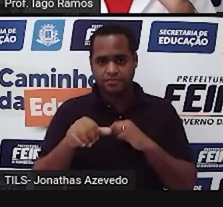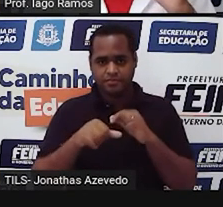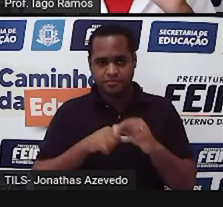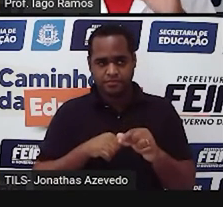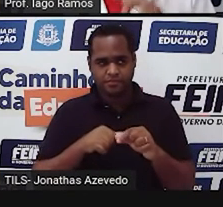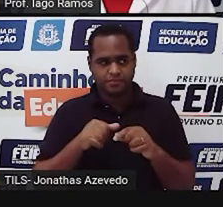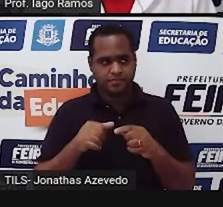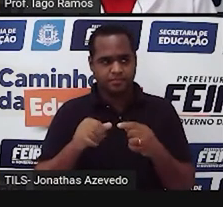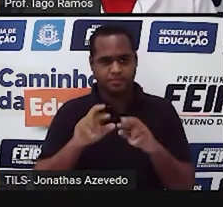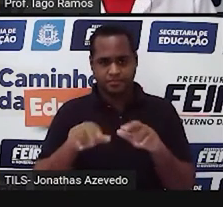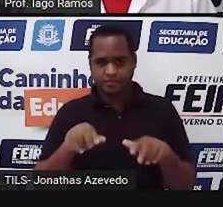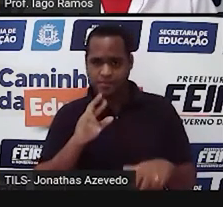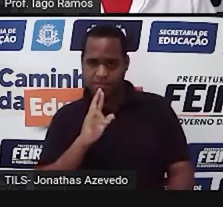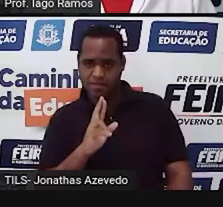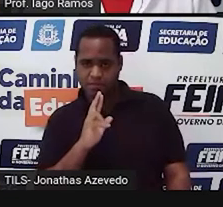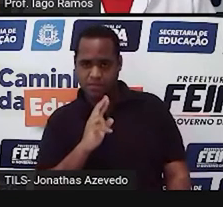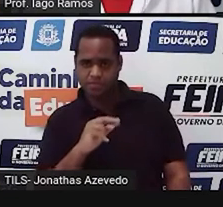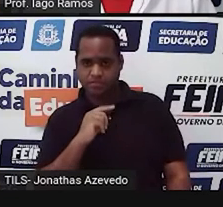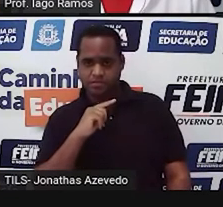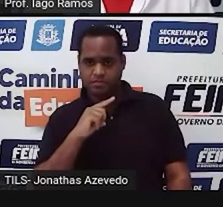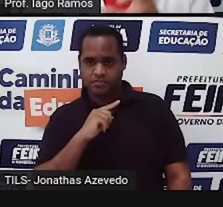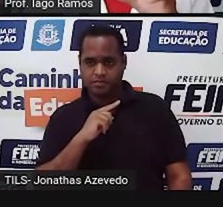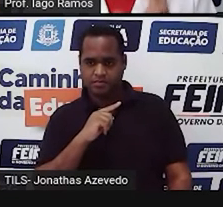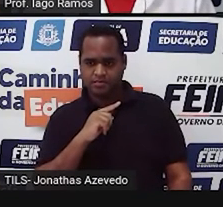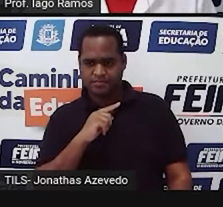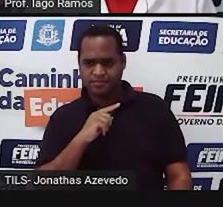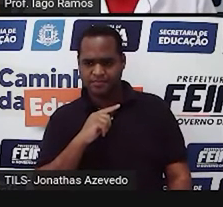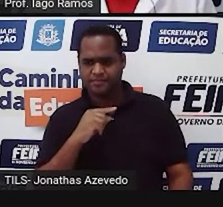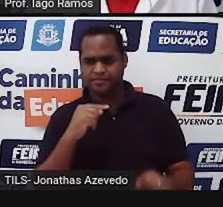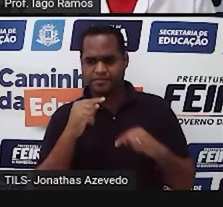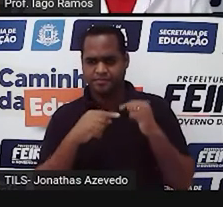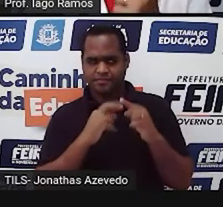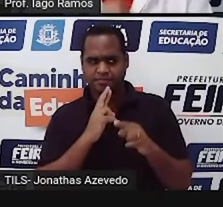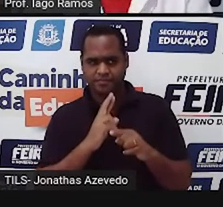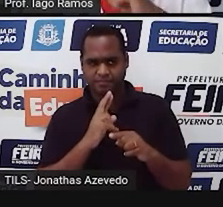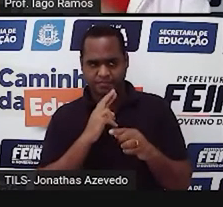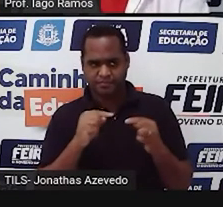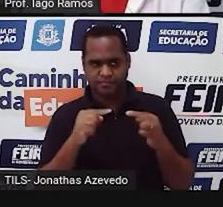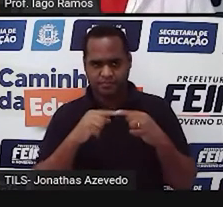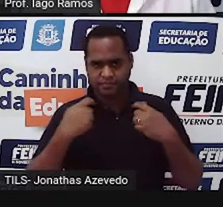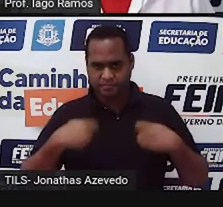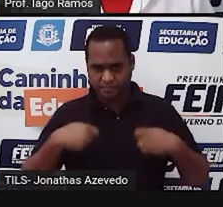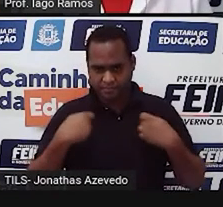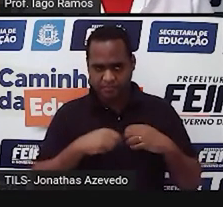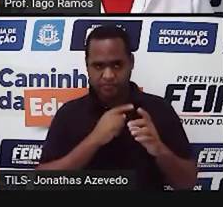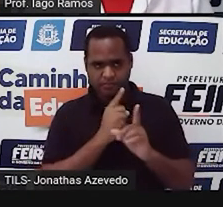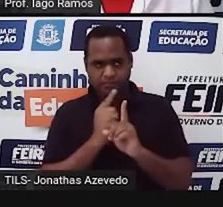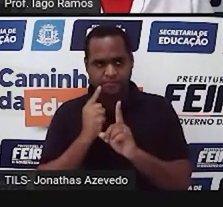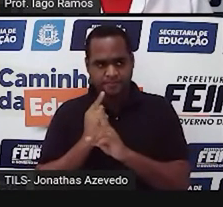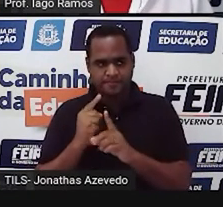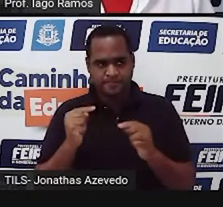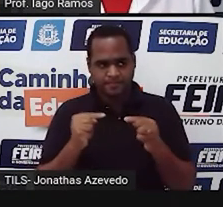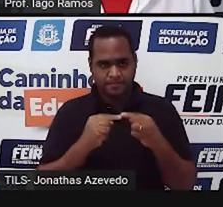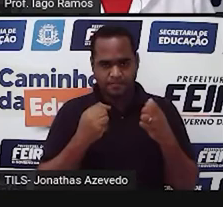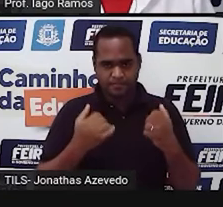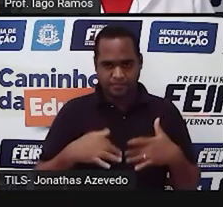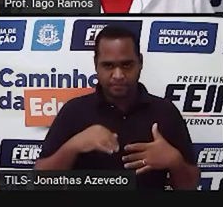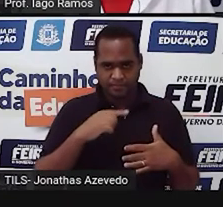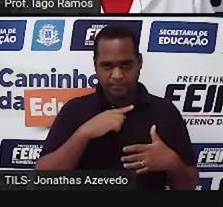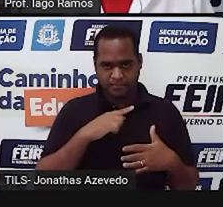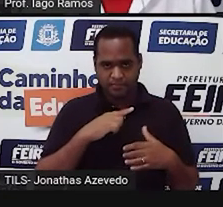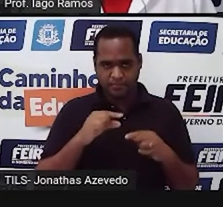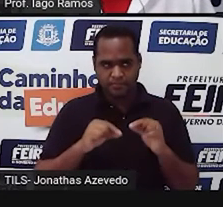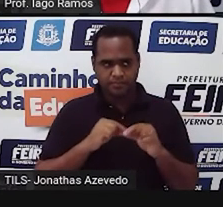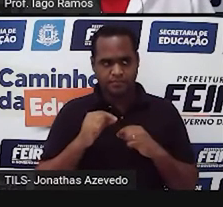você vai ter a resposta tá E para essa resposta você precisa encontrar a pergunta correta certo